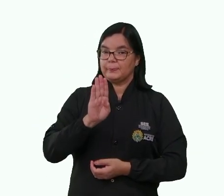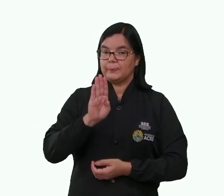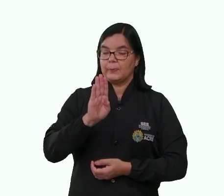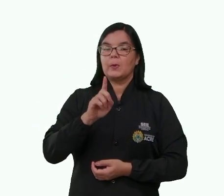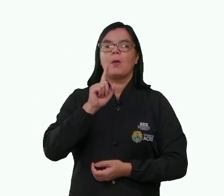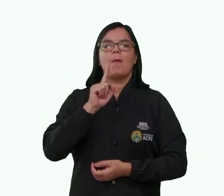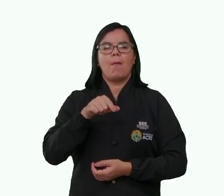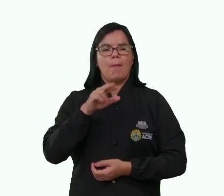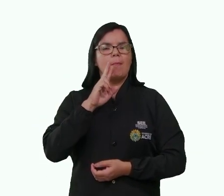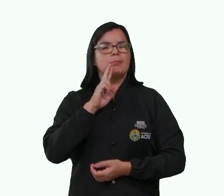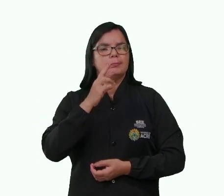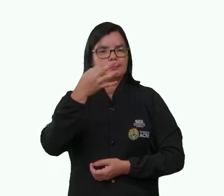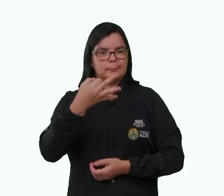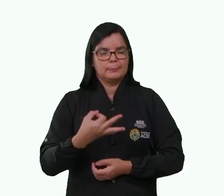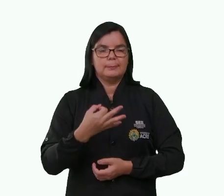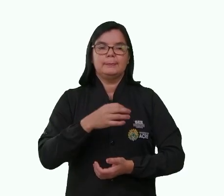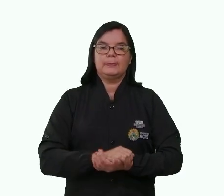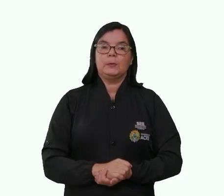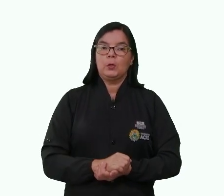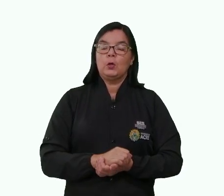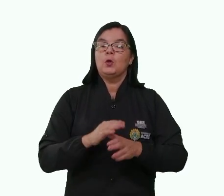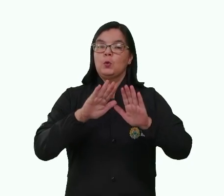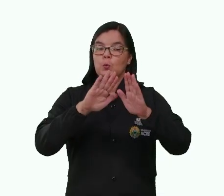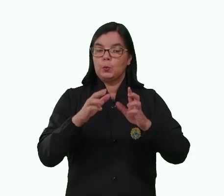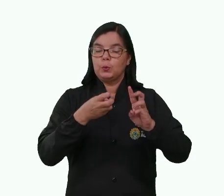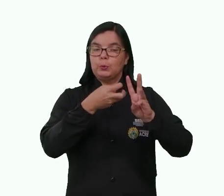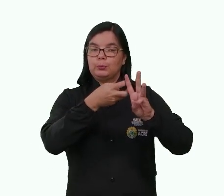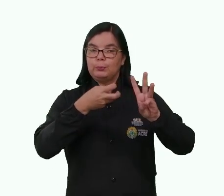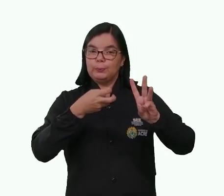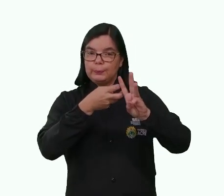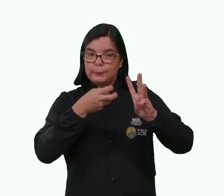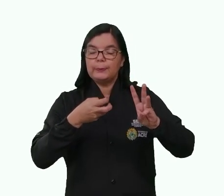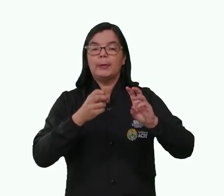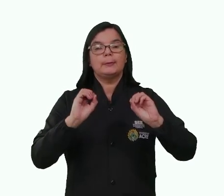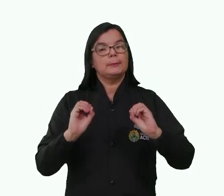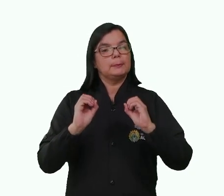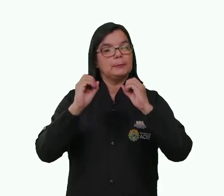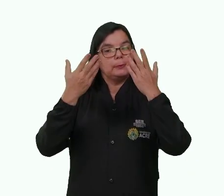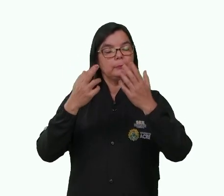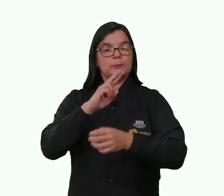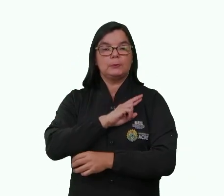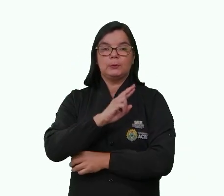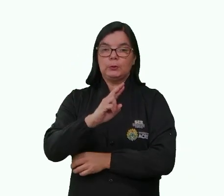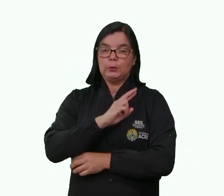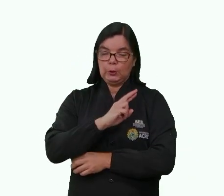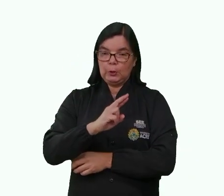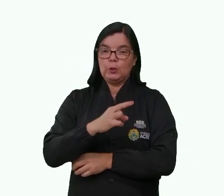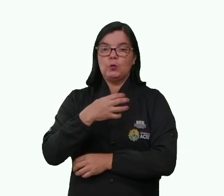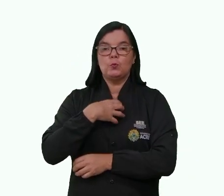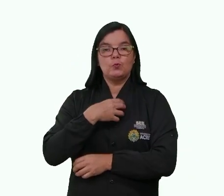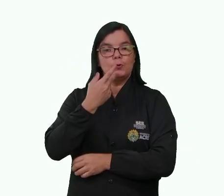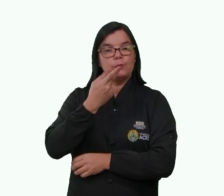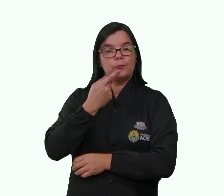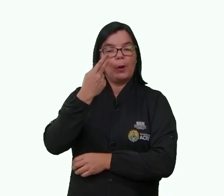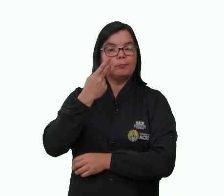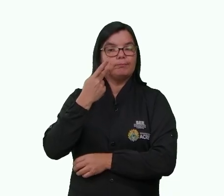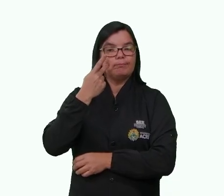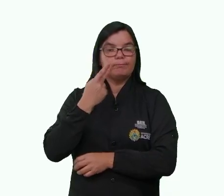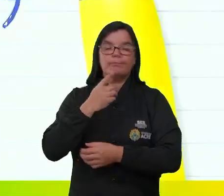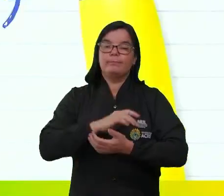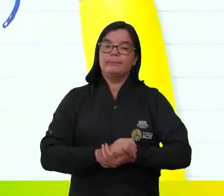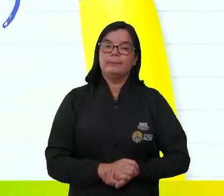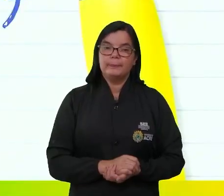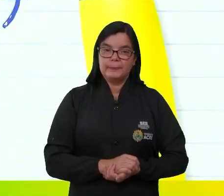é a alternativa correta. O artesanato indígena, as festas do divino e o sotaque